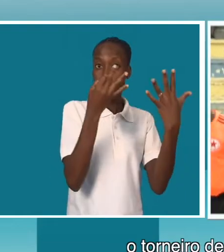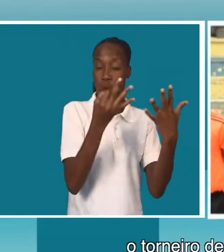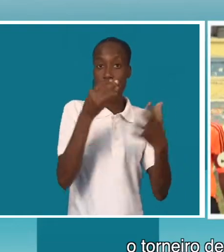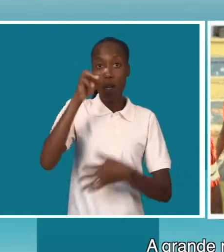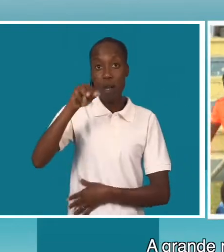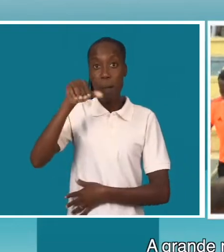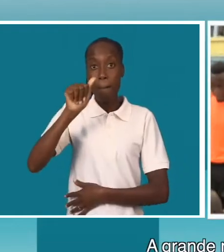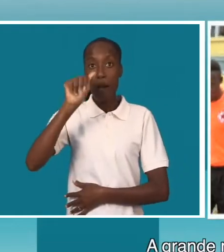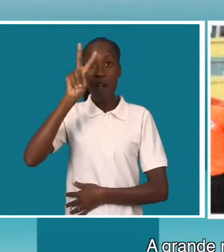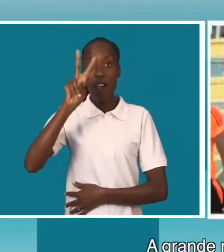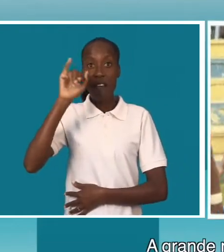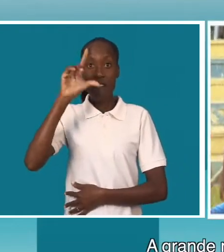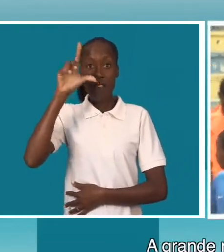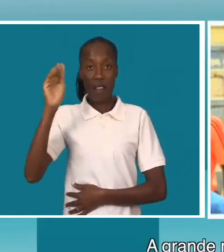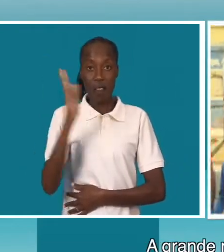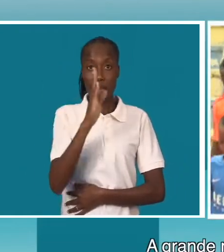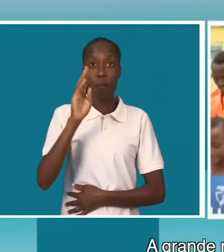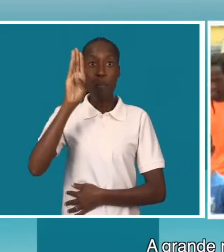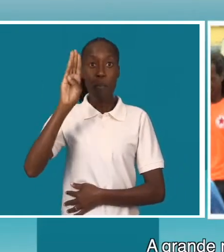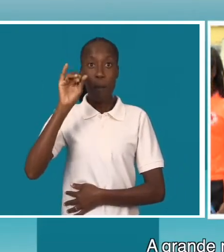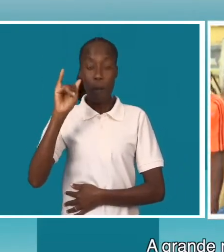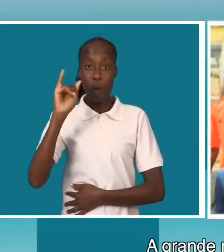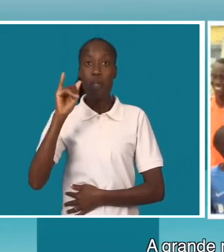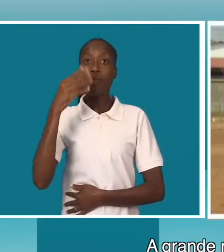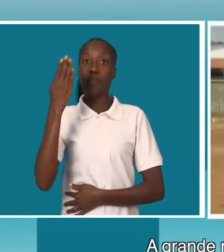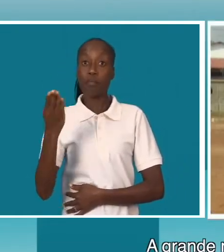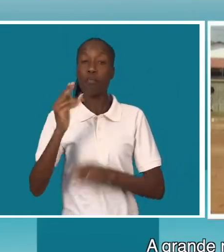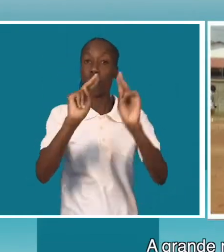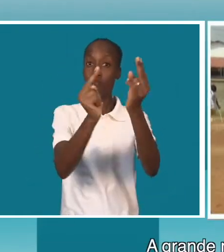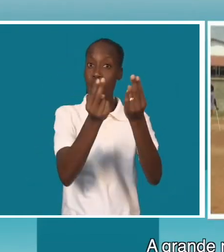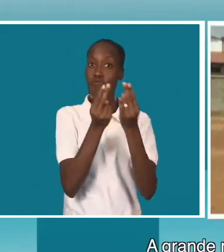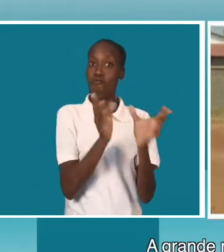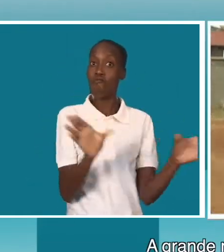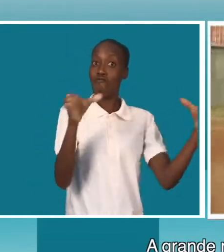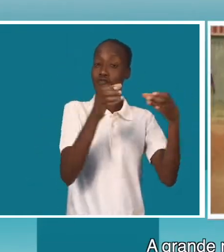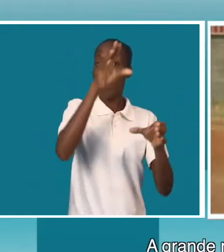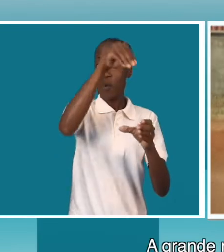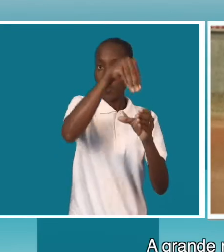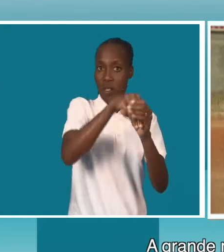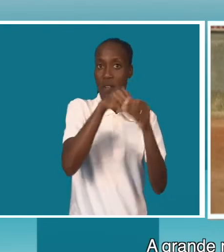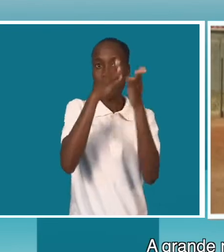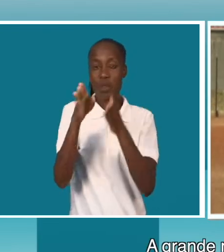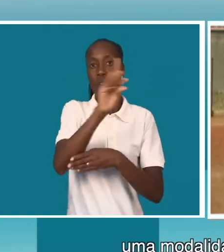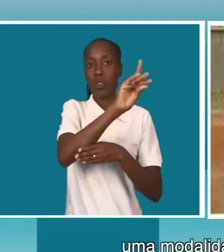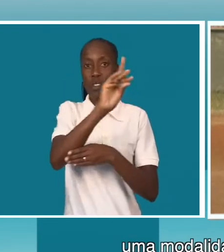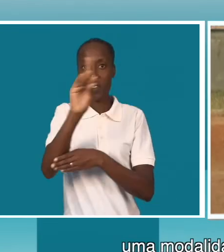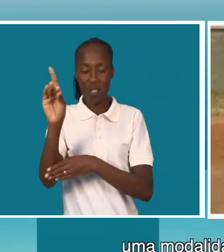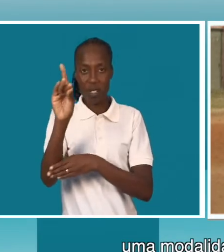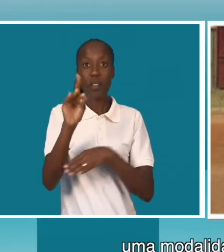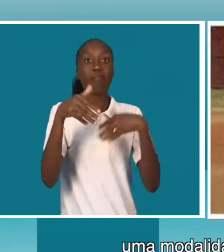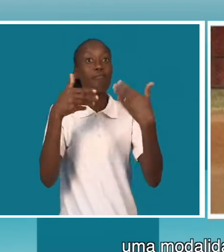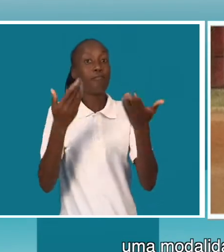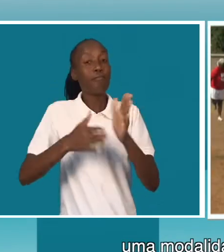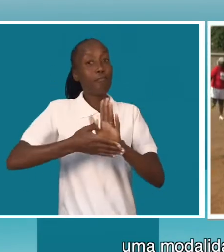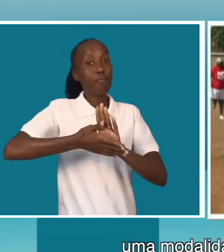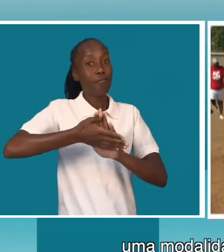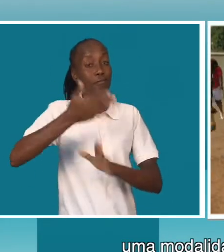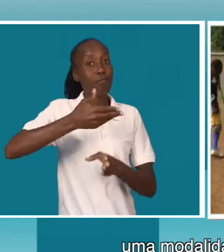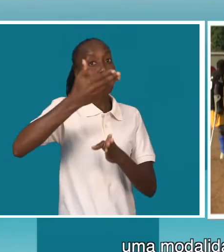vila boy. A grande novidade deste ano é a inclusão de futebol para amputados, uma modalidade